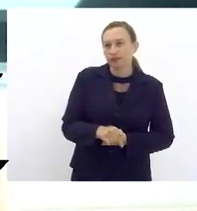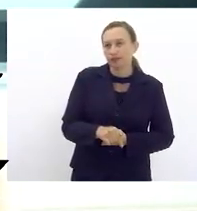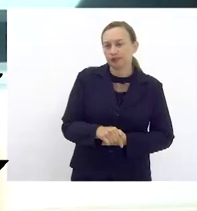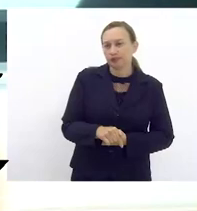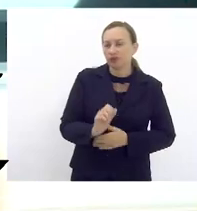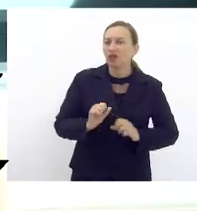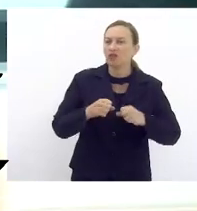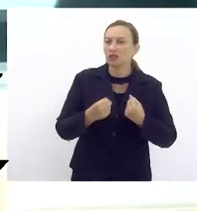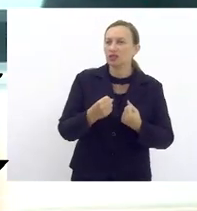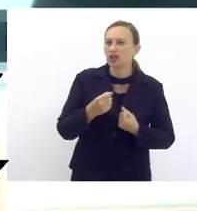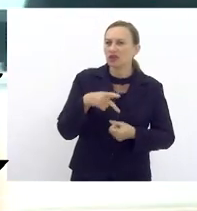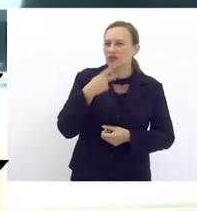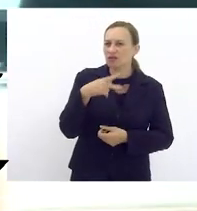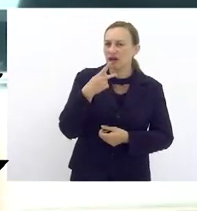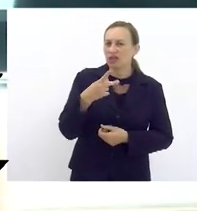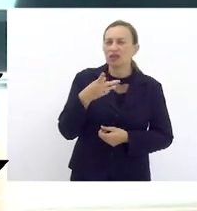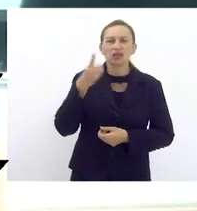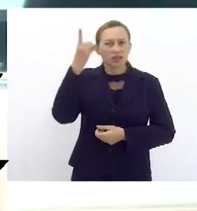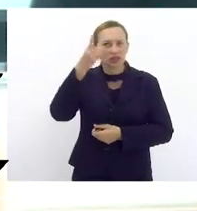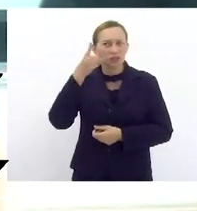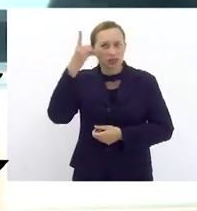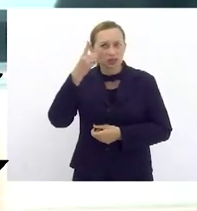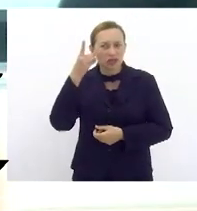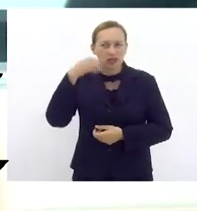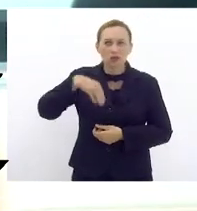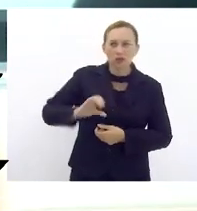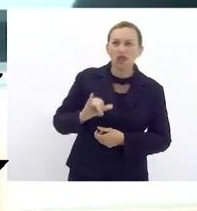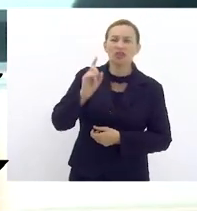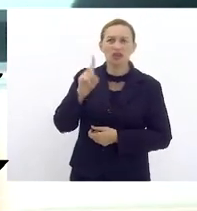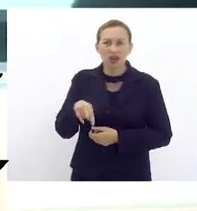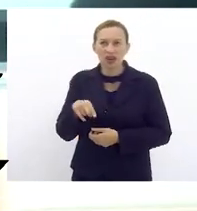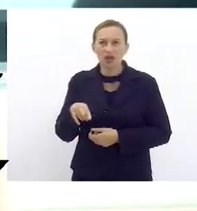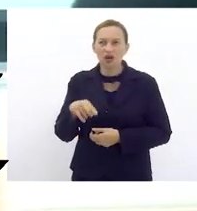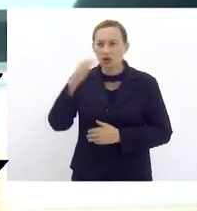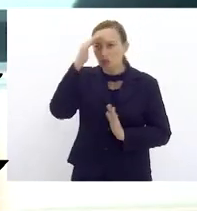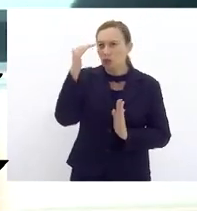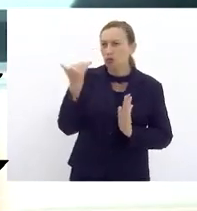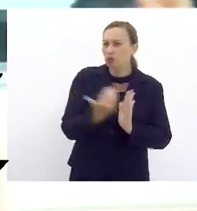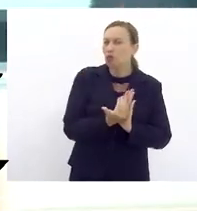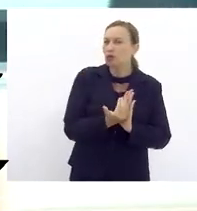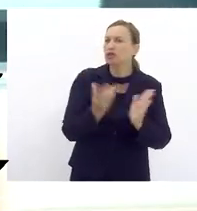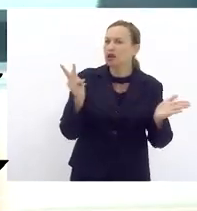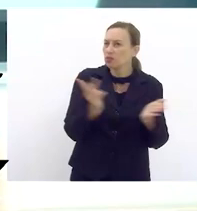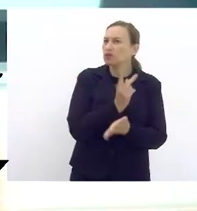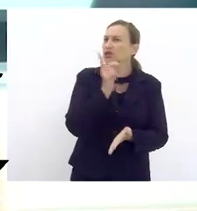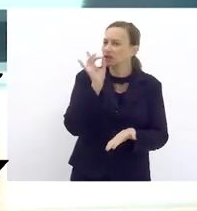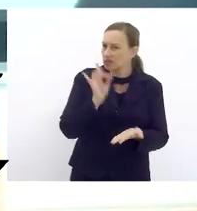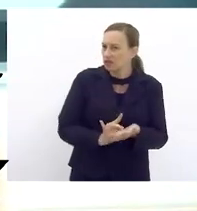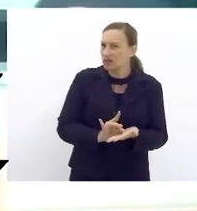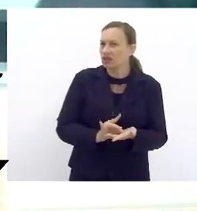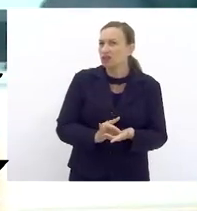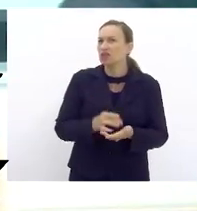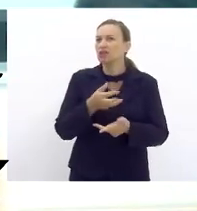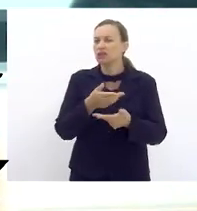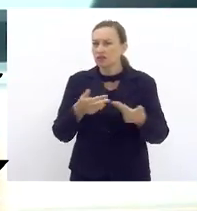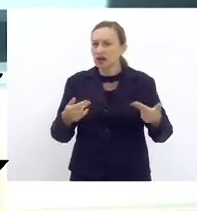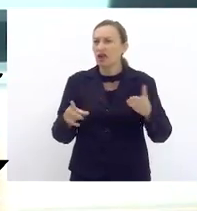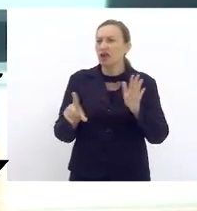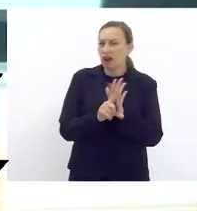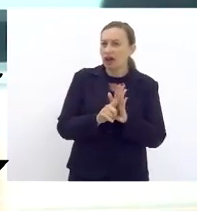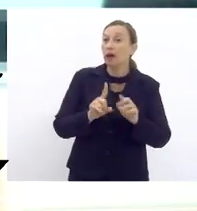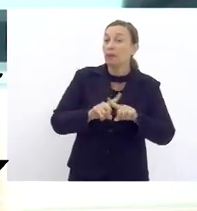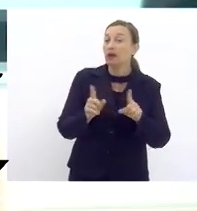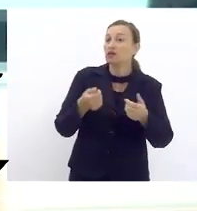forçando a palavra do deputado mim que é que o cumpra-se aconteça de verdade porque tem bastante lei agora